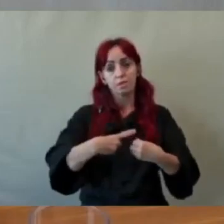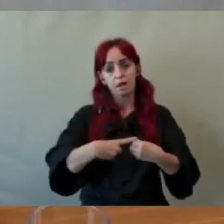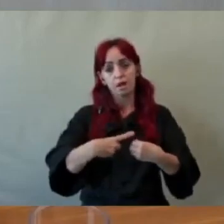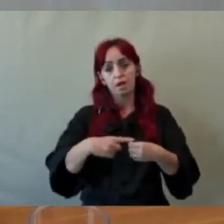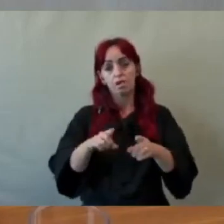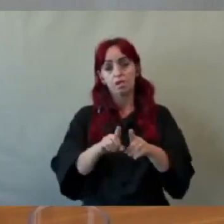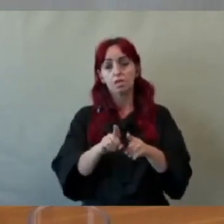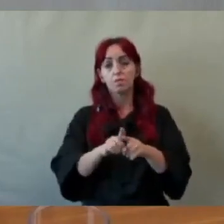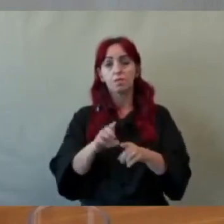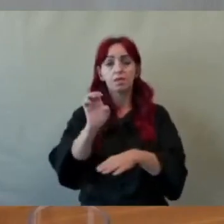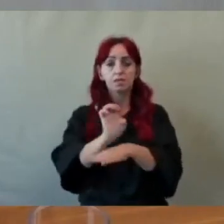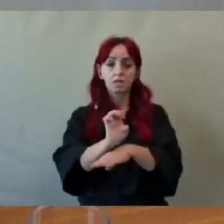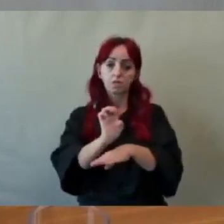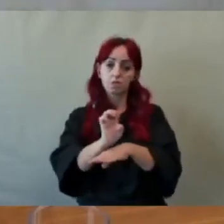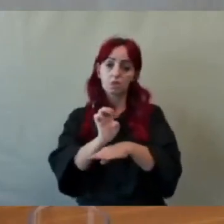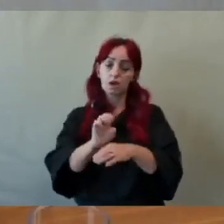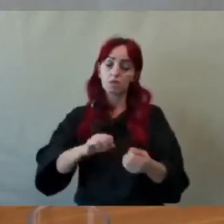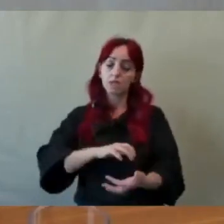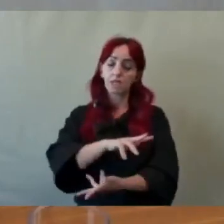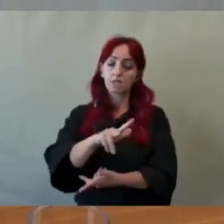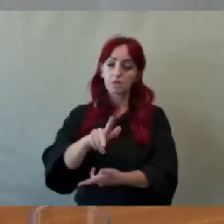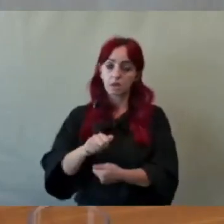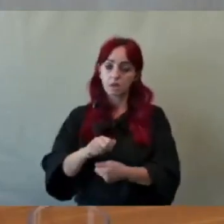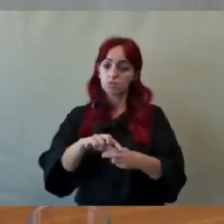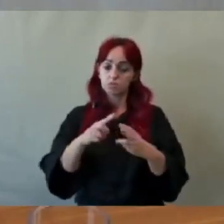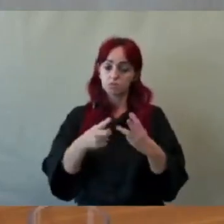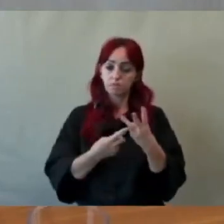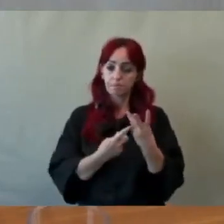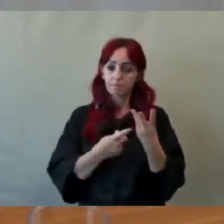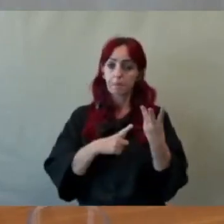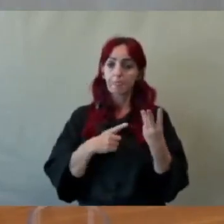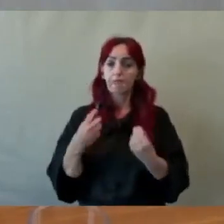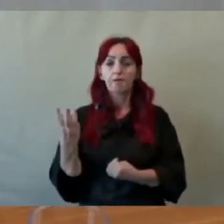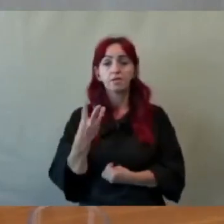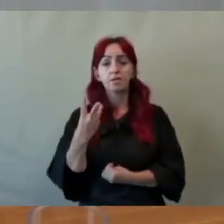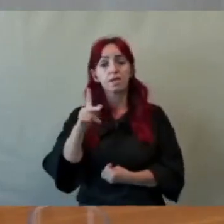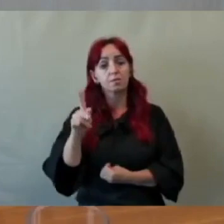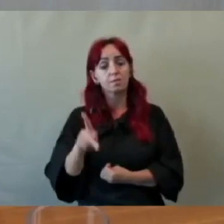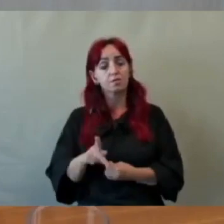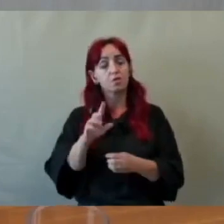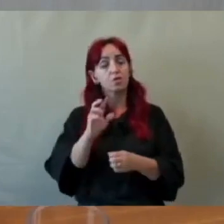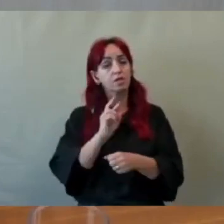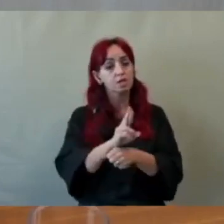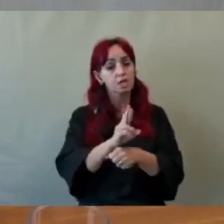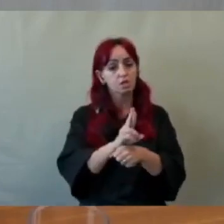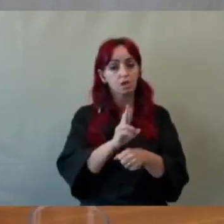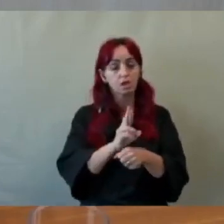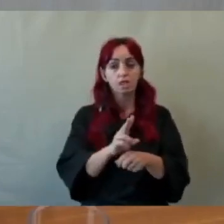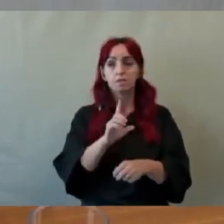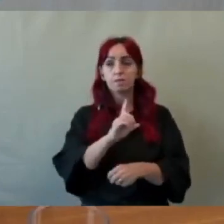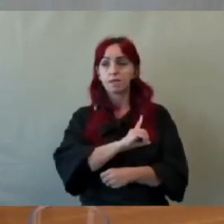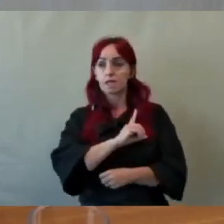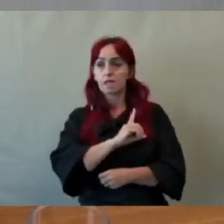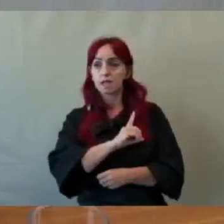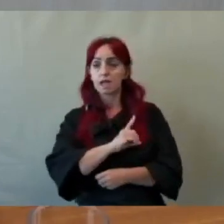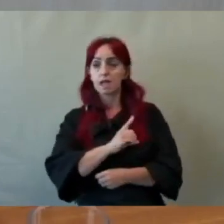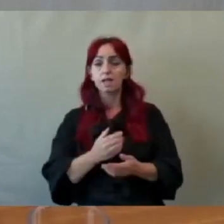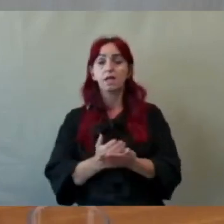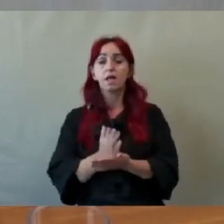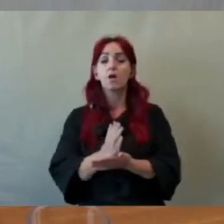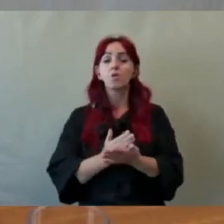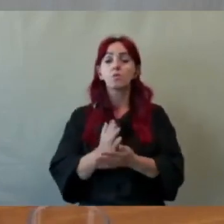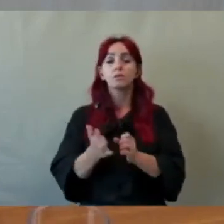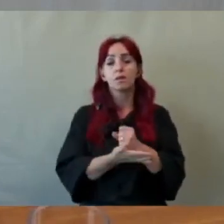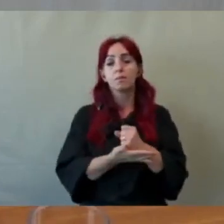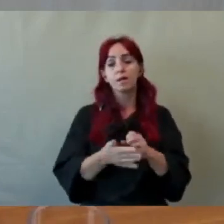quanto da estadual, quanto da nacional. Tivemos, né, três pessoas da diretoria do Sindrede como delegadas e uma pessoa e algumas pessoas da base